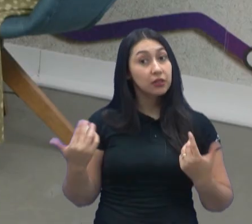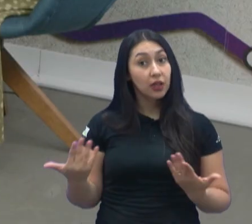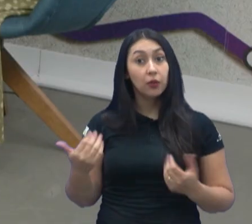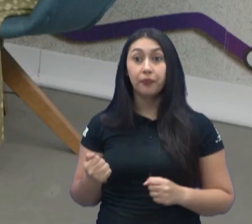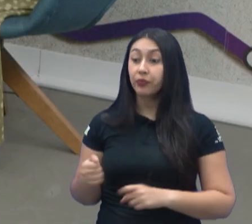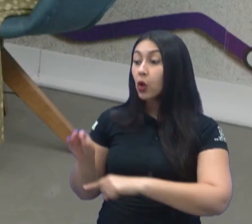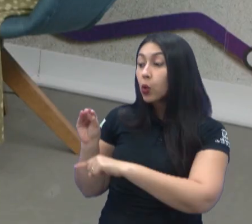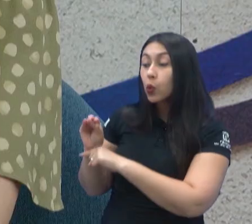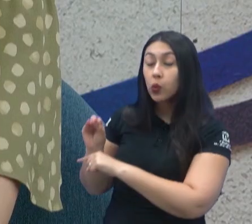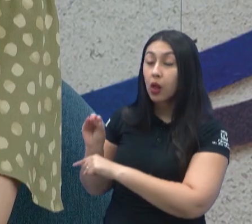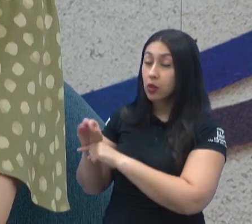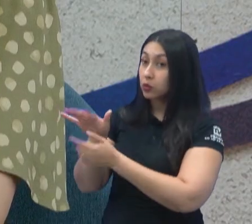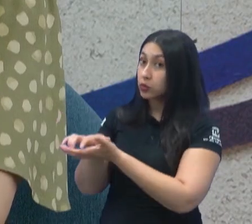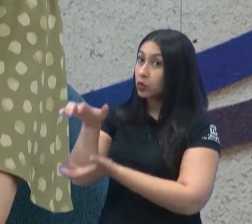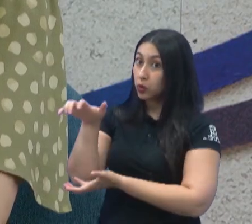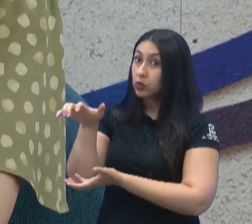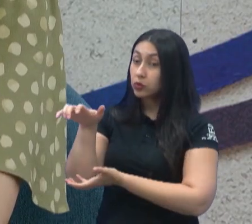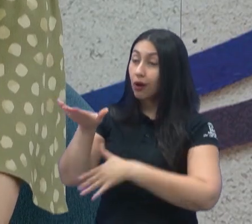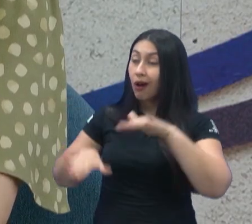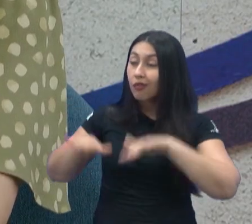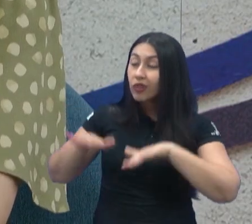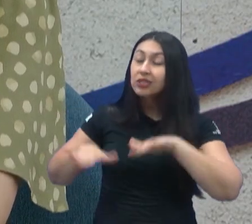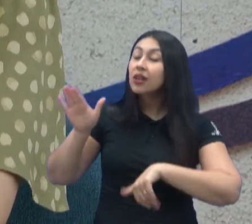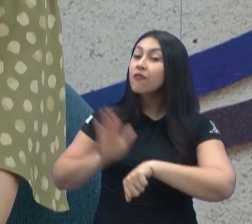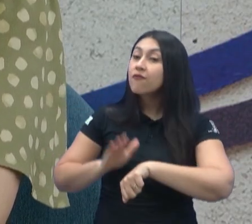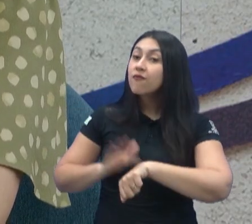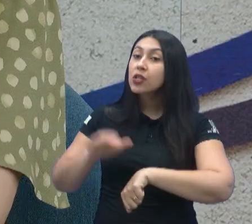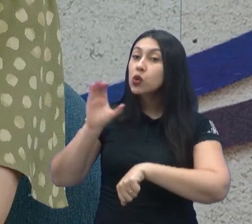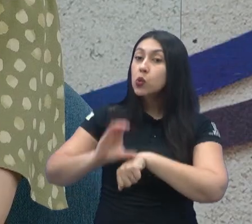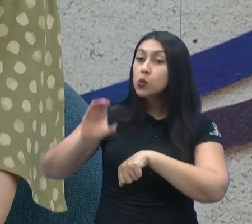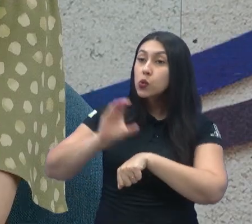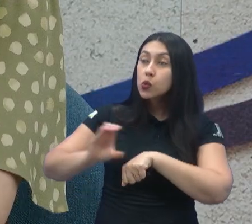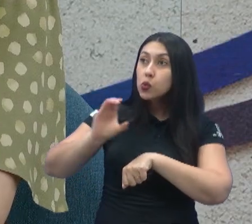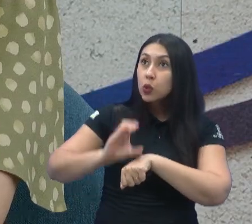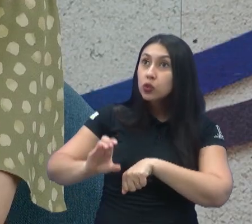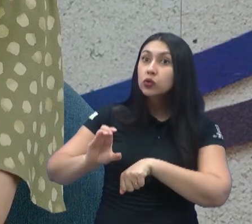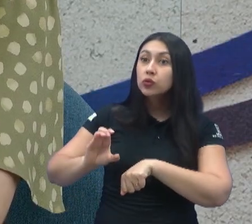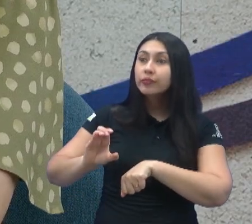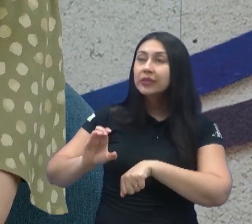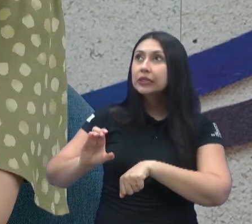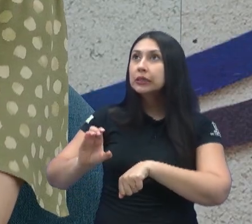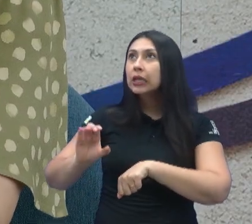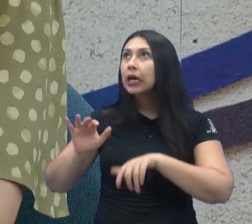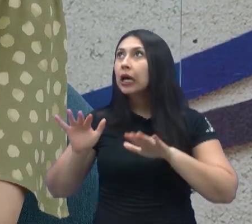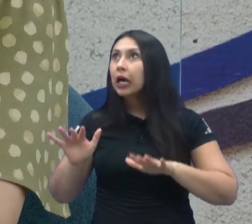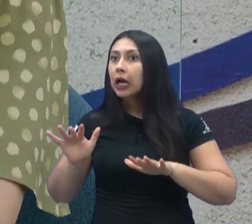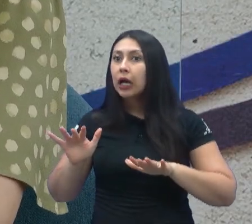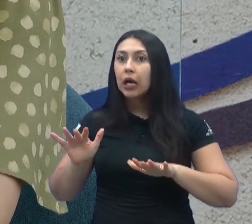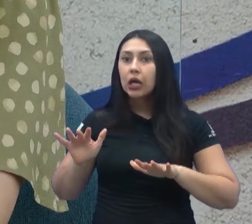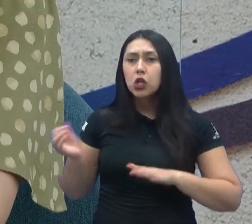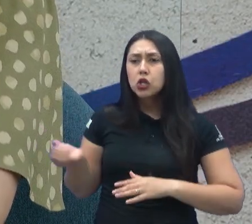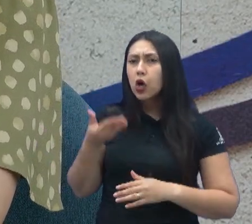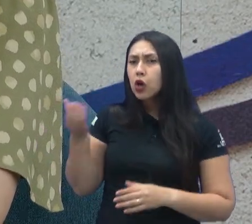pessoas idosas, muitas vezes fazem cursos de formação no sentido de atualização,